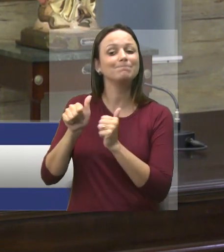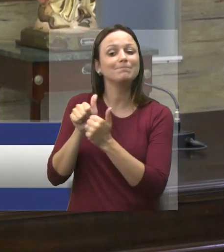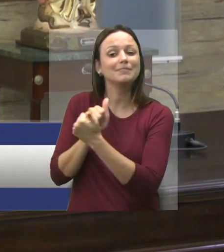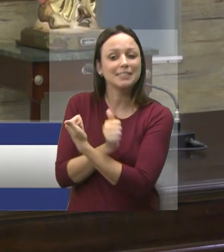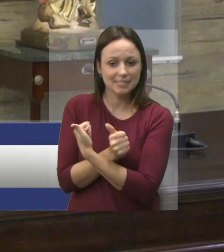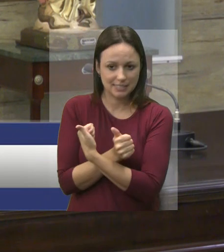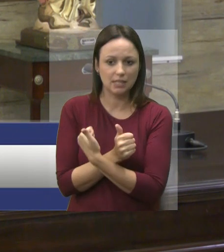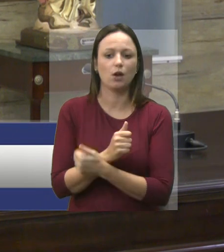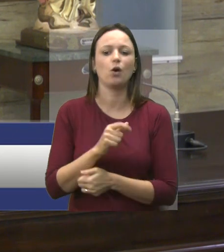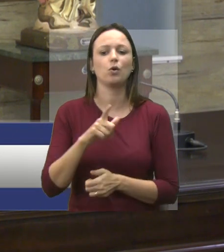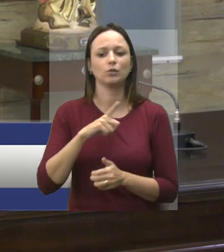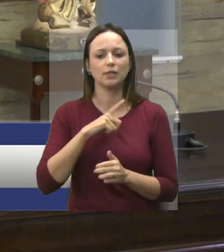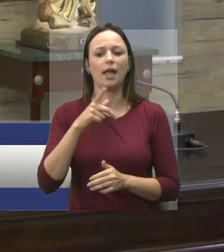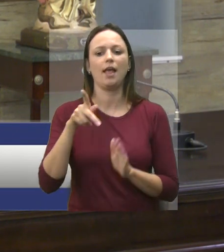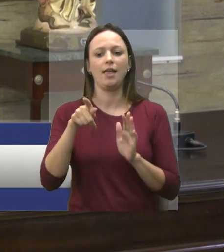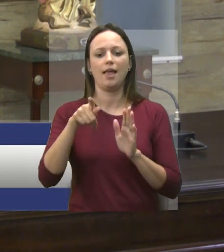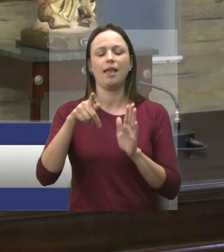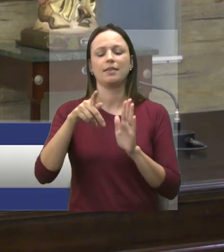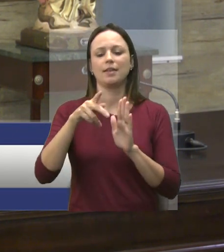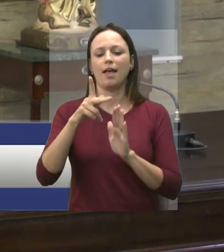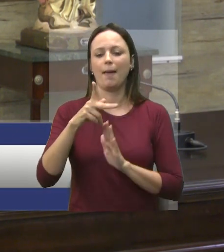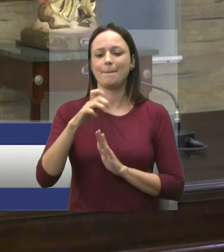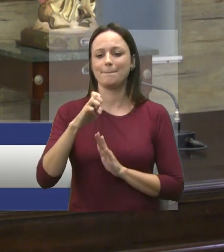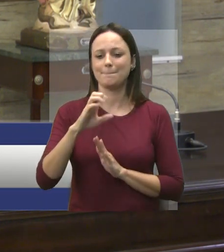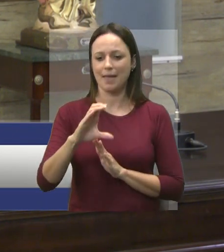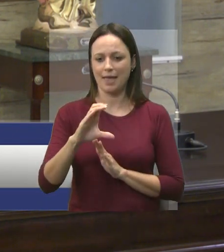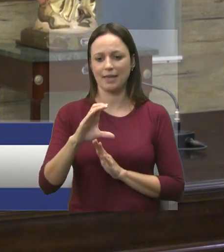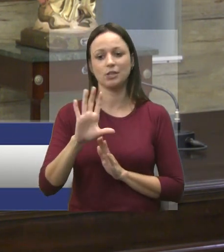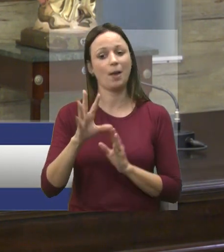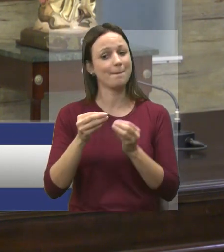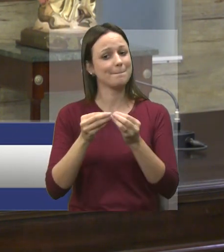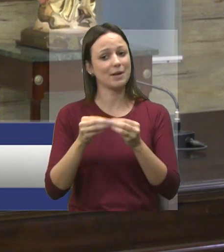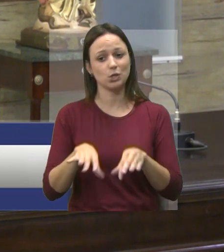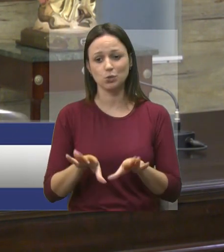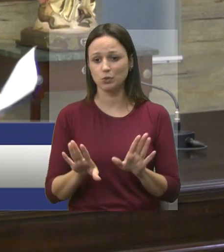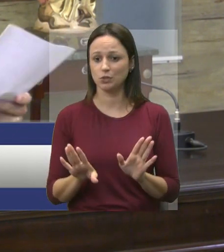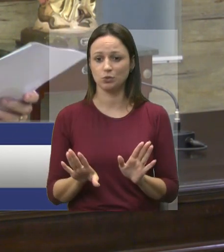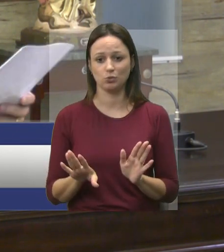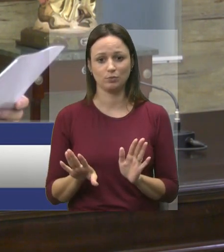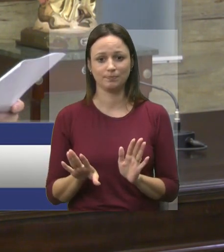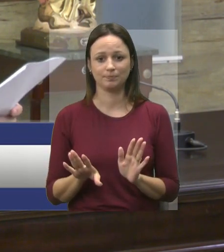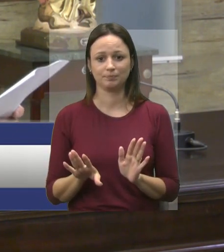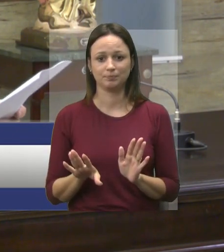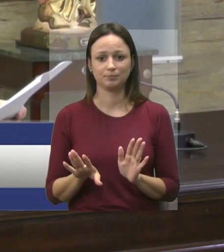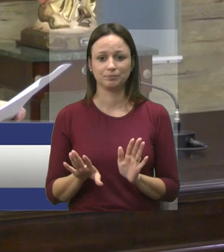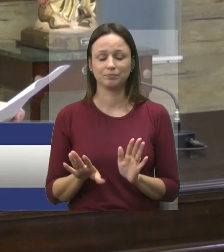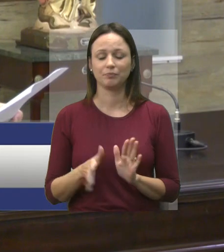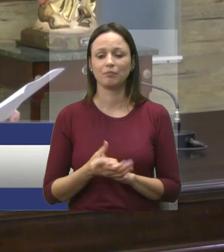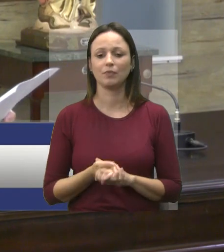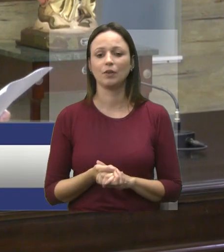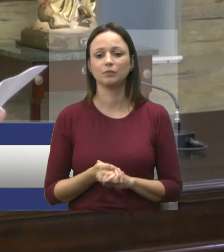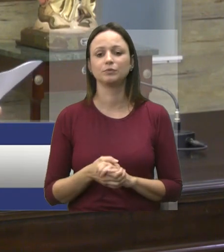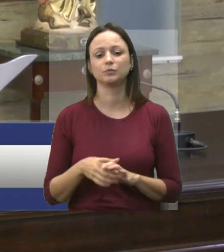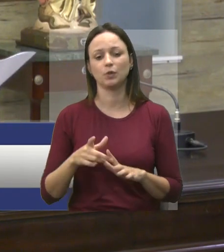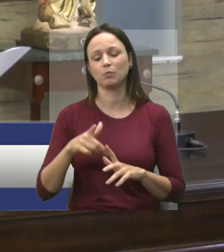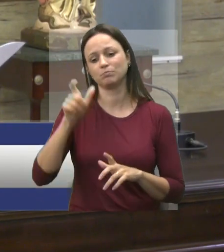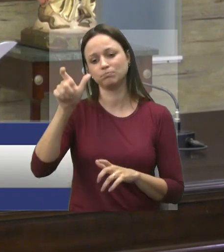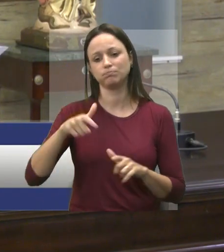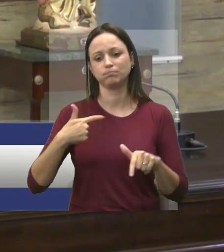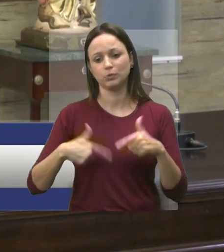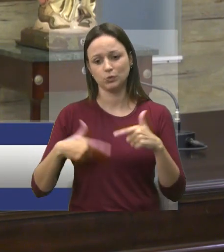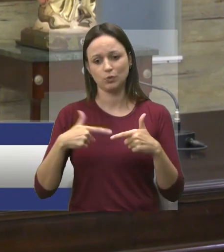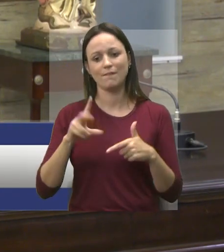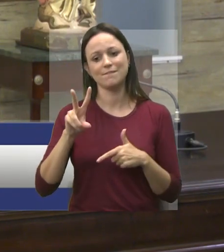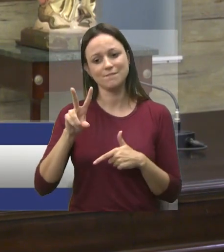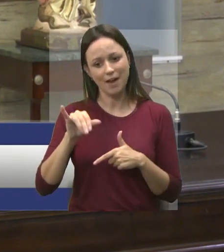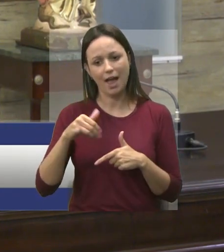Tá? Já é um prejuízo. Na melhor das hipóteses, o trabalhador vai ser